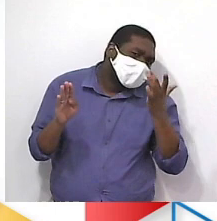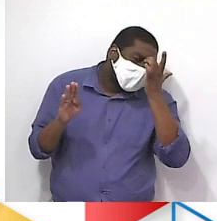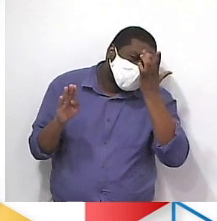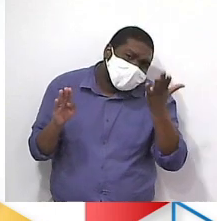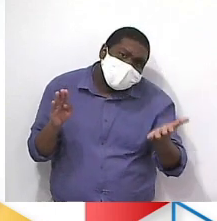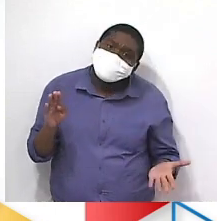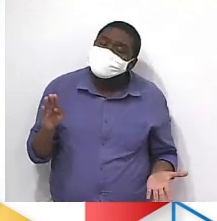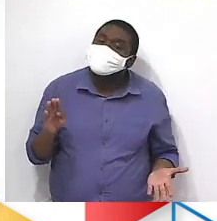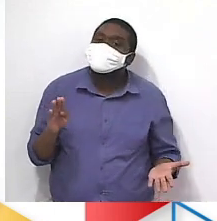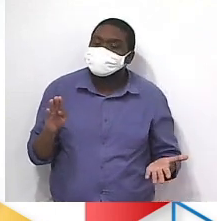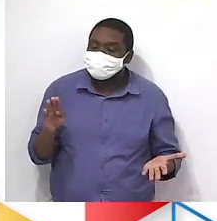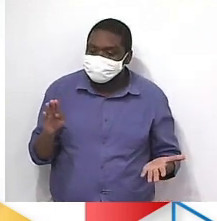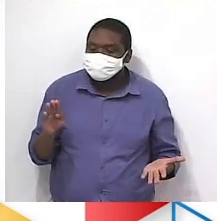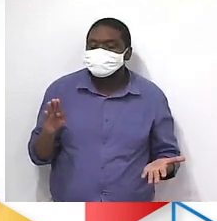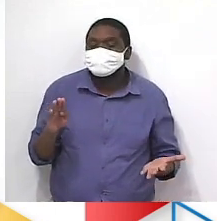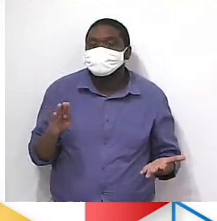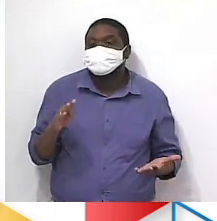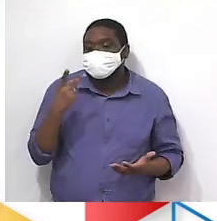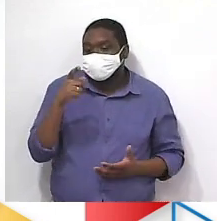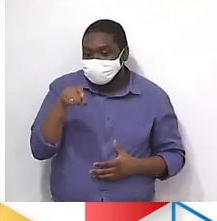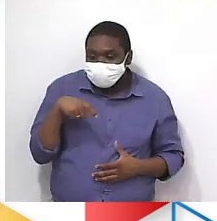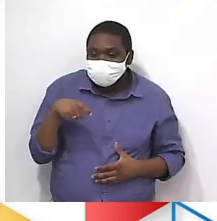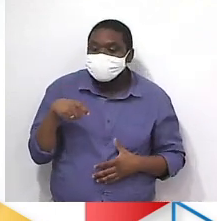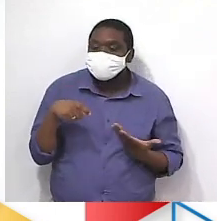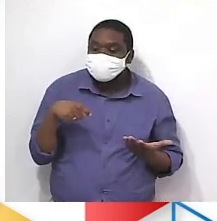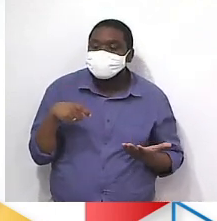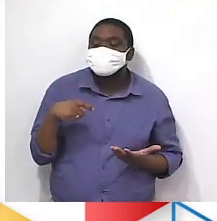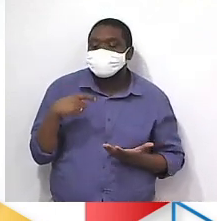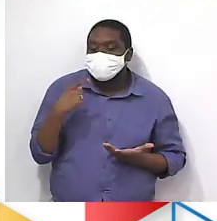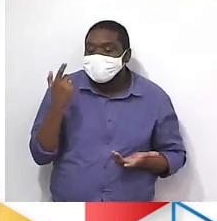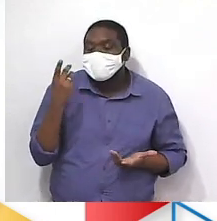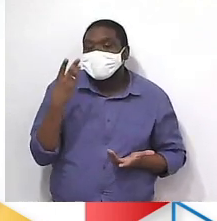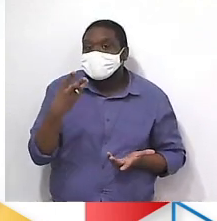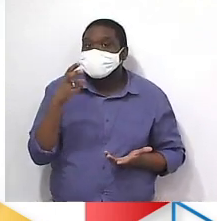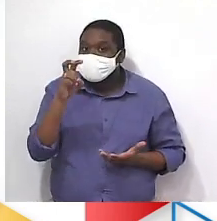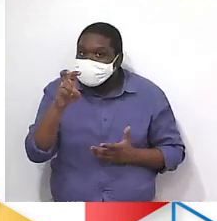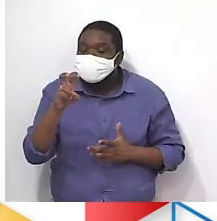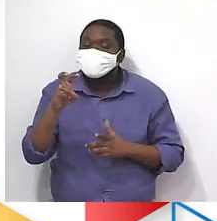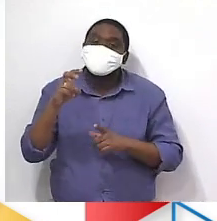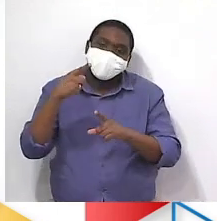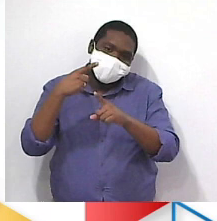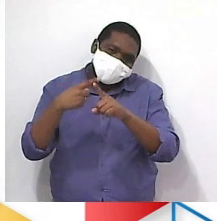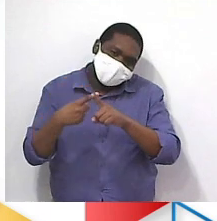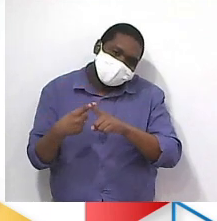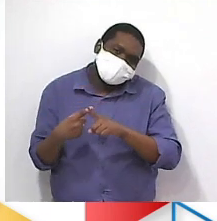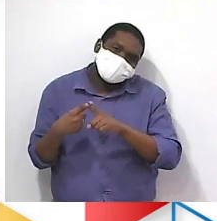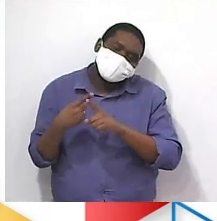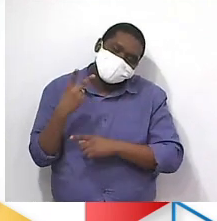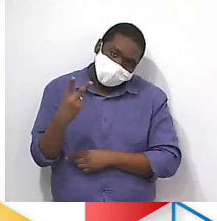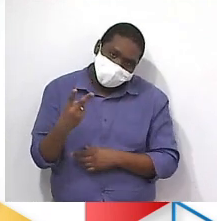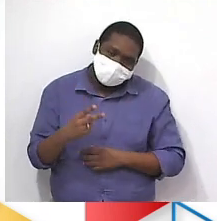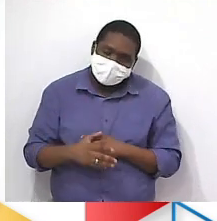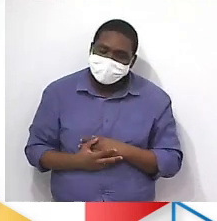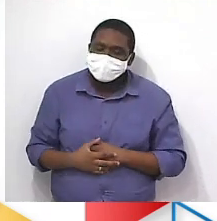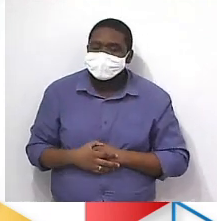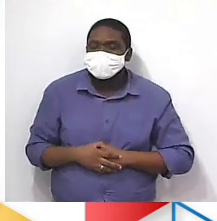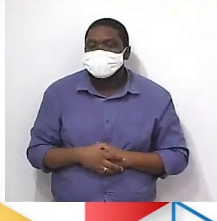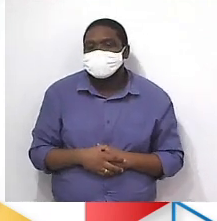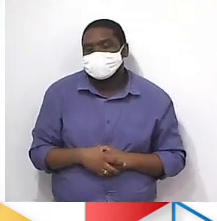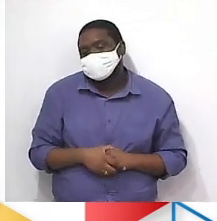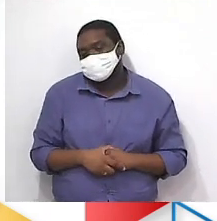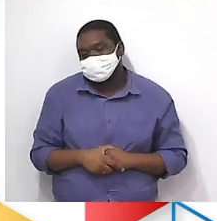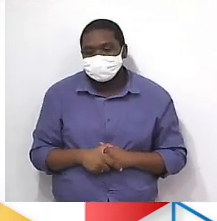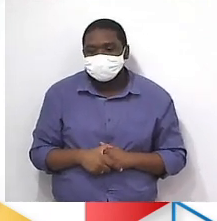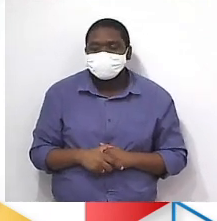né? 2x, 2 vezes 35. Então, vamos lá comigo? Vamos lá? 2x igual a